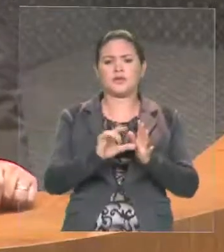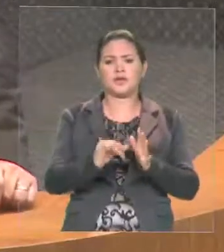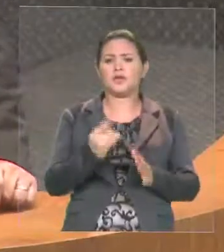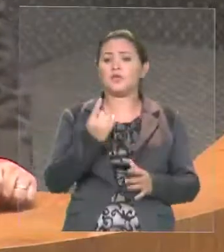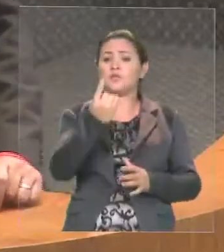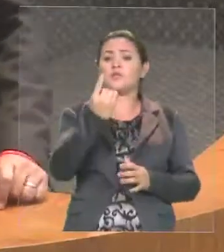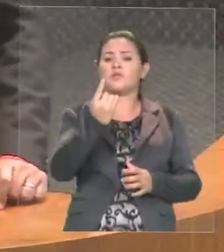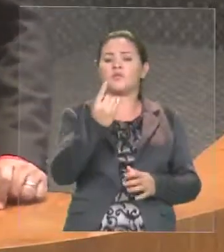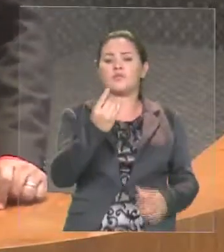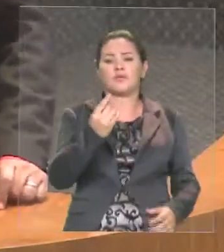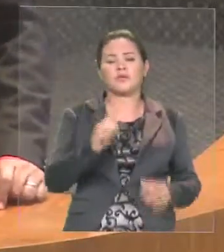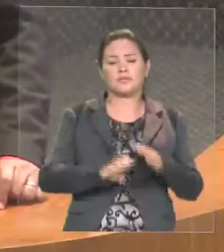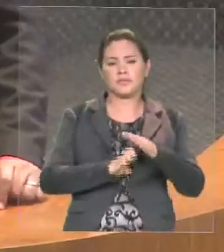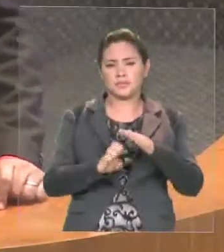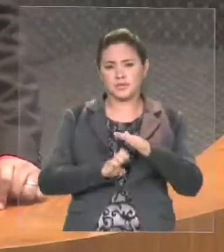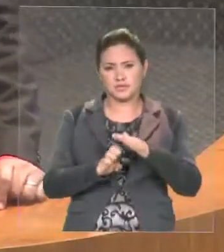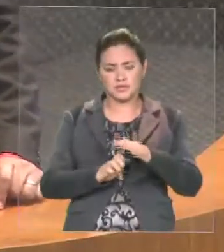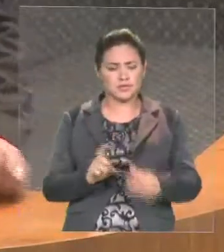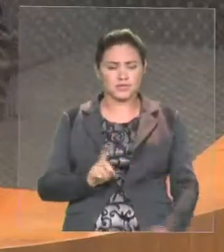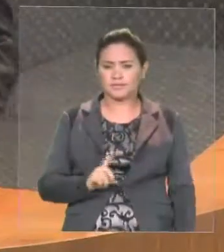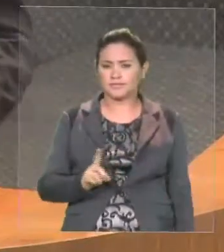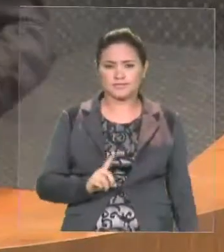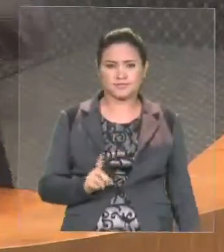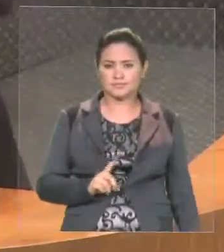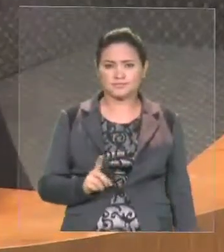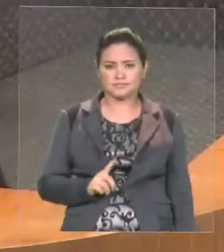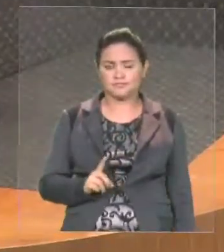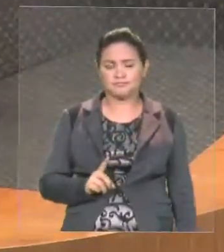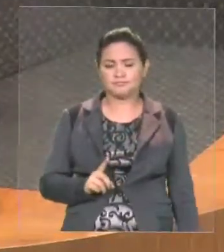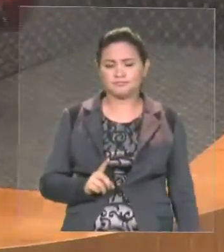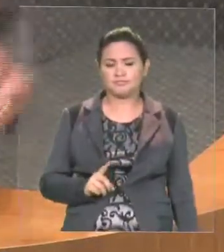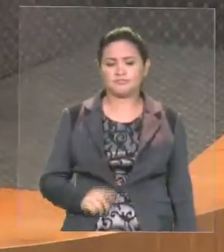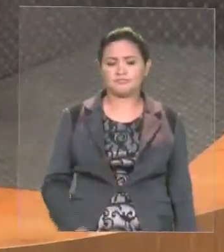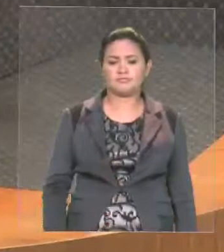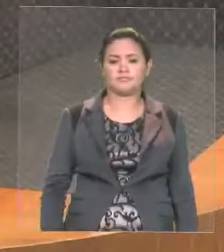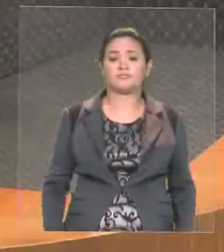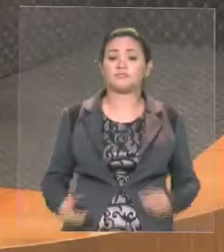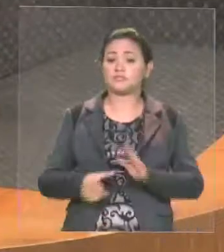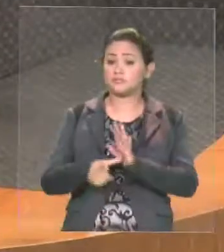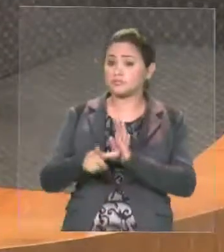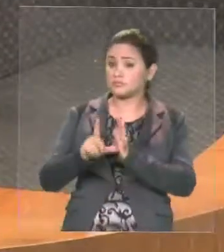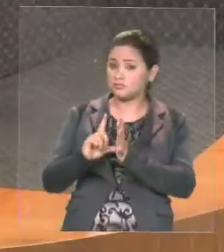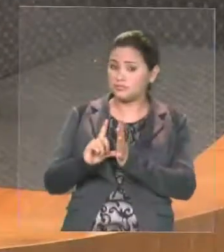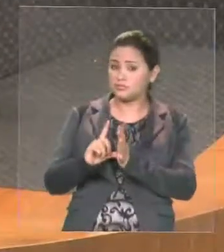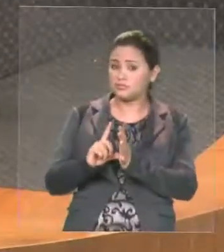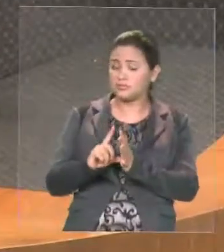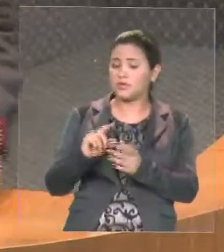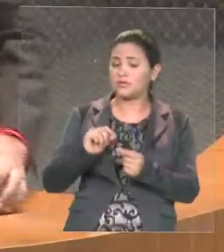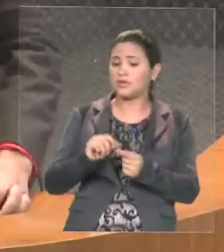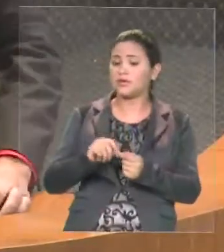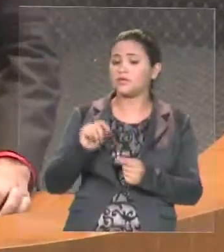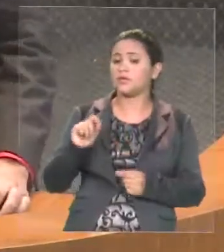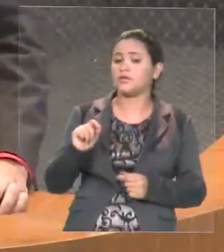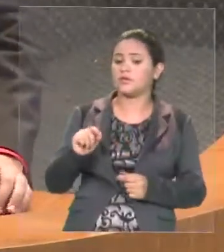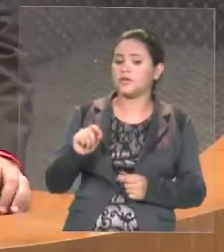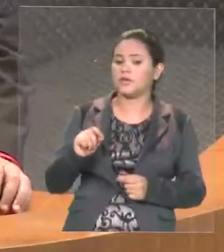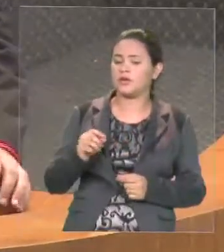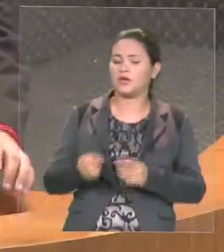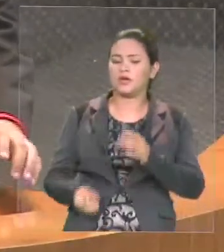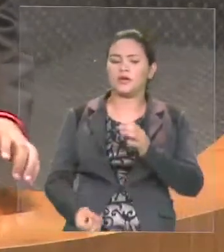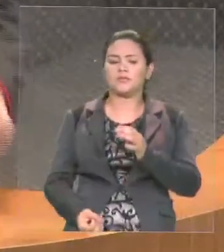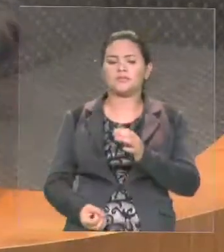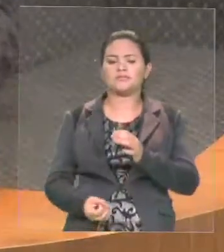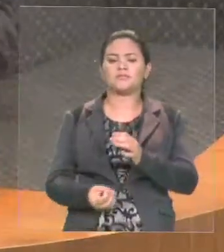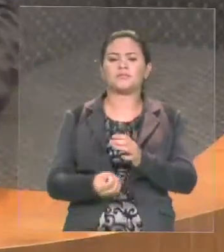deputado Roberto, o contrário que antes se fazia, de se criar, de repente ali uma